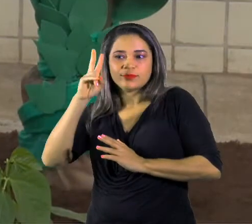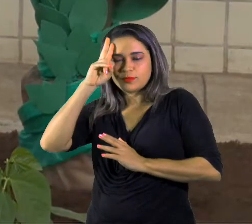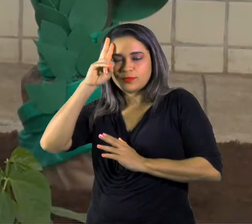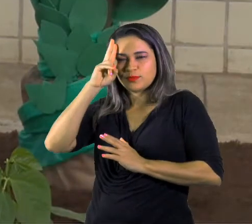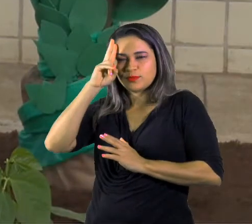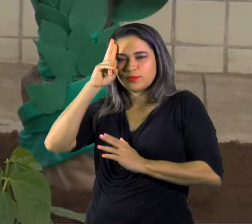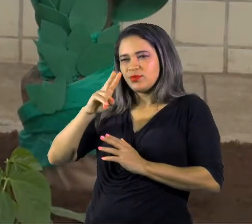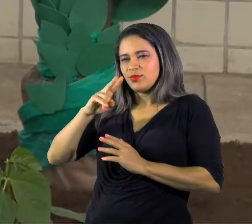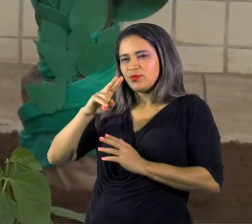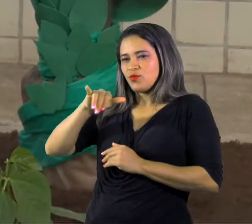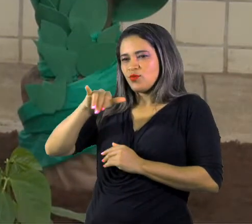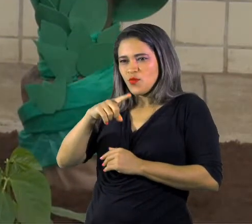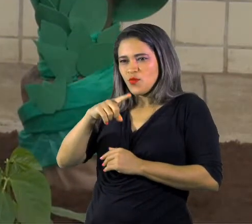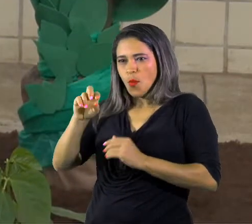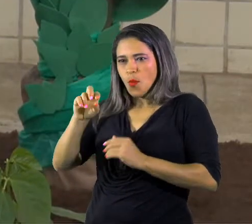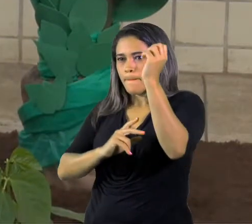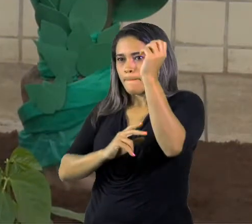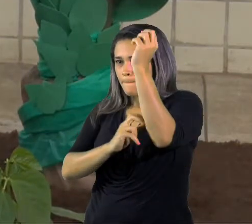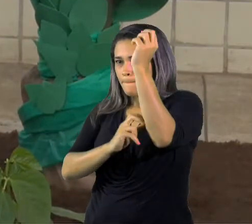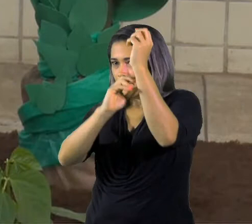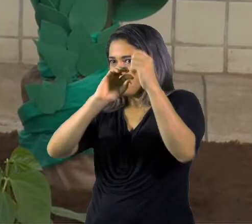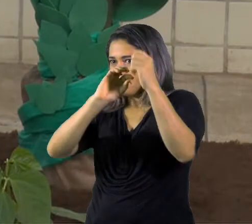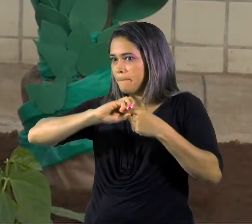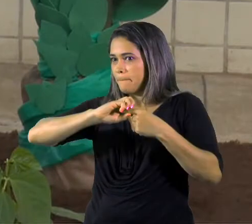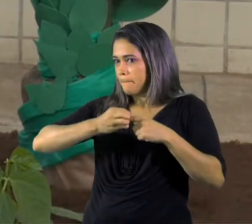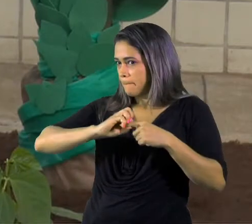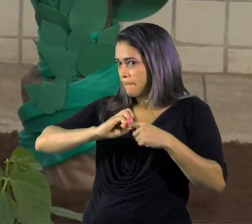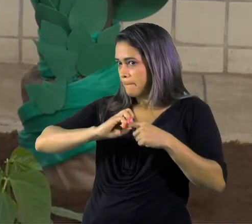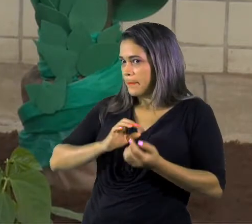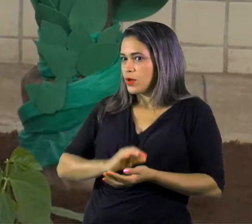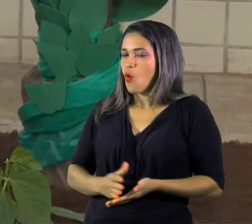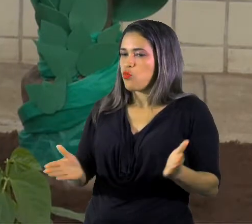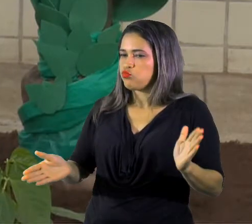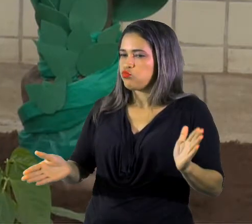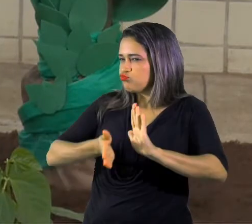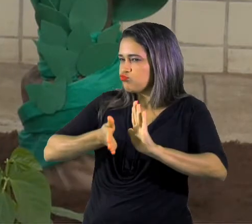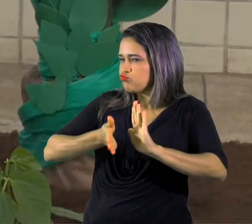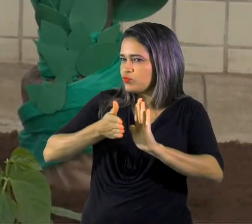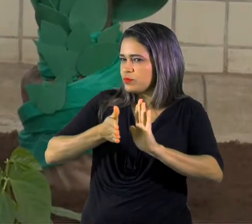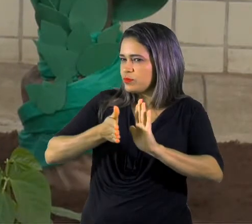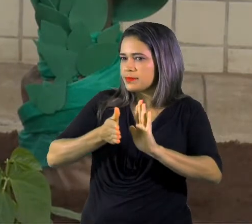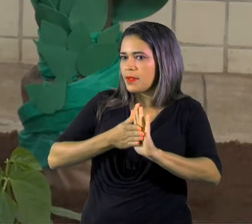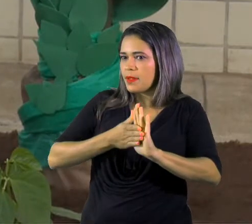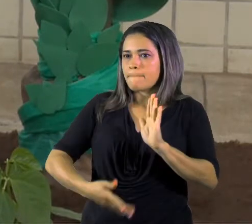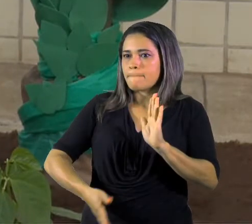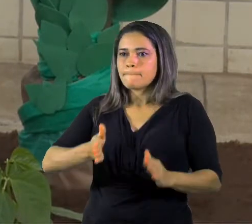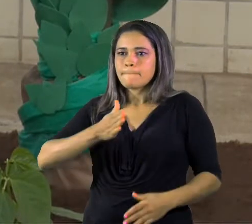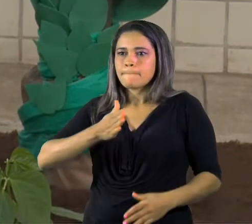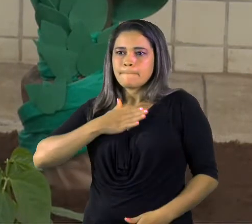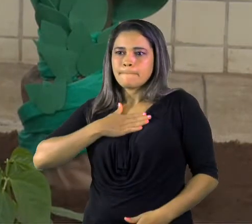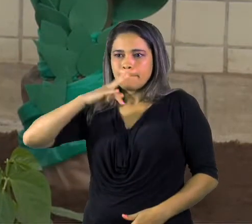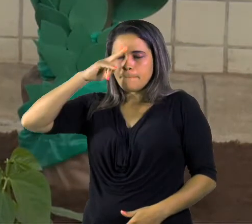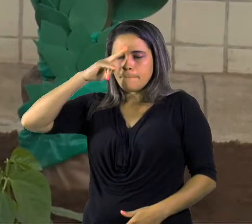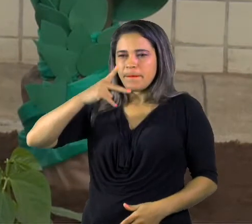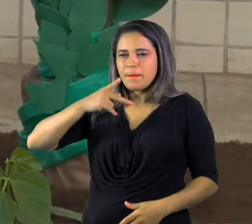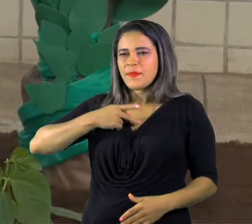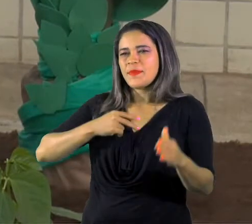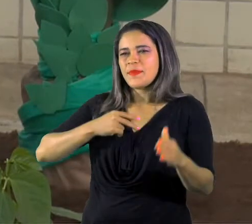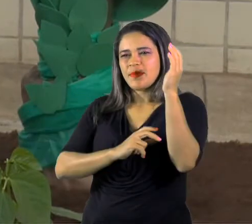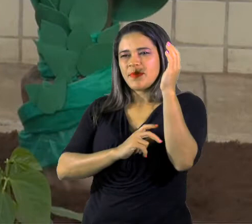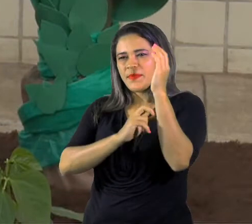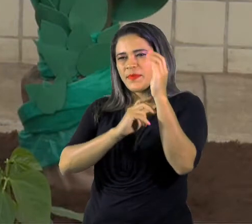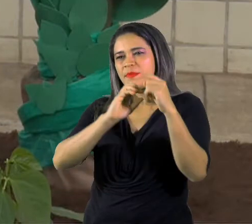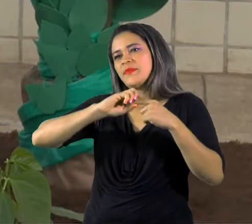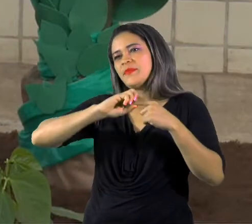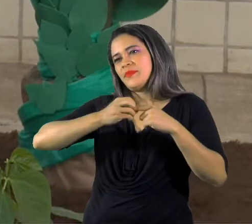o pé de feijão, hoje nós vamos trazer a proposta Meu Pé de Feijão, que é uma proposta